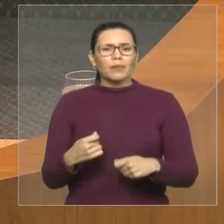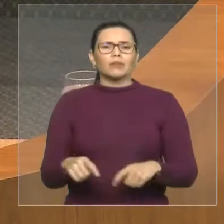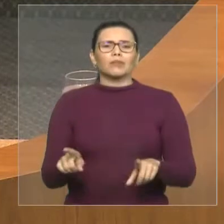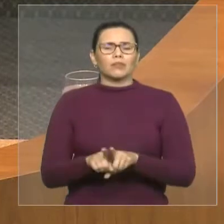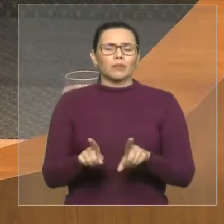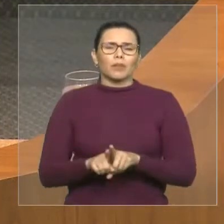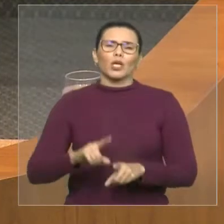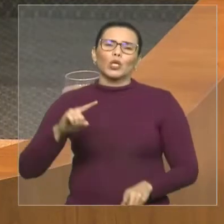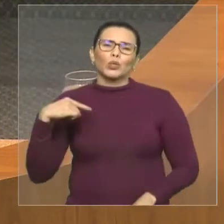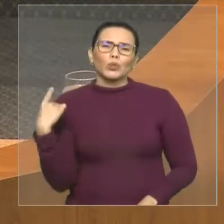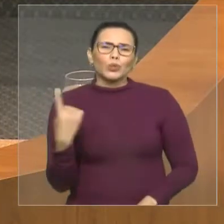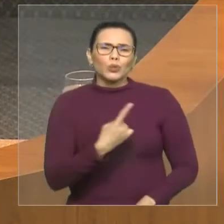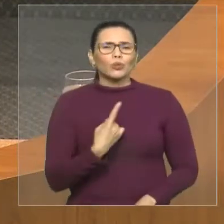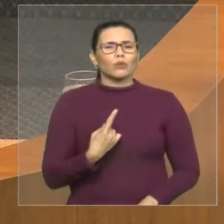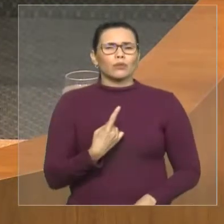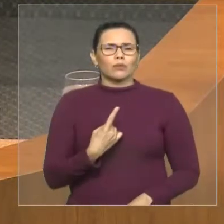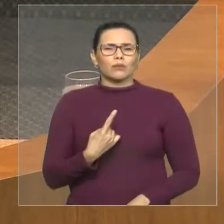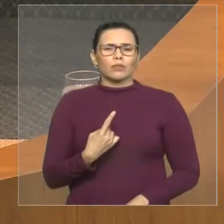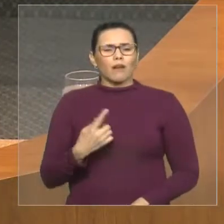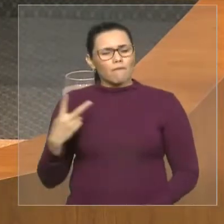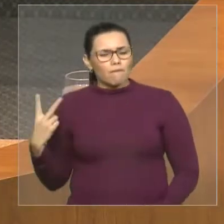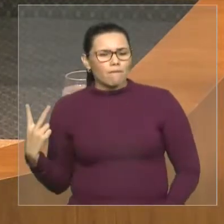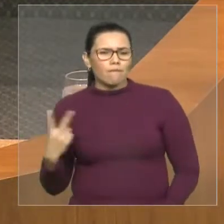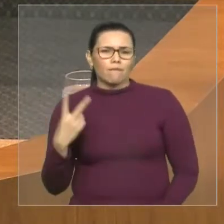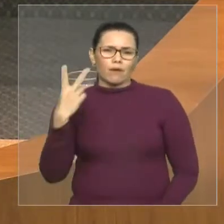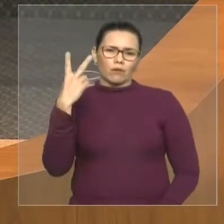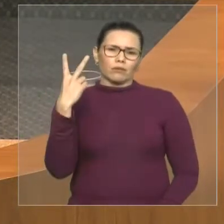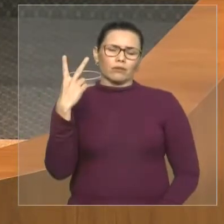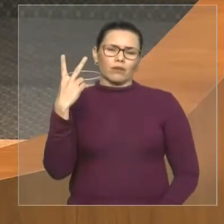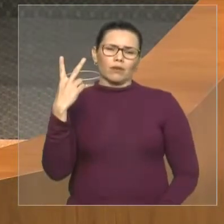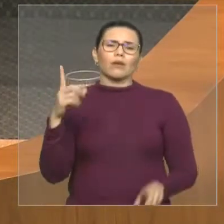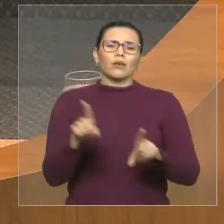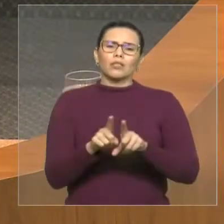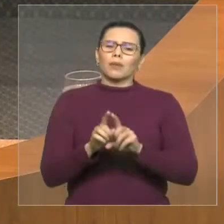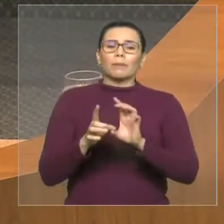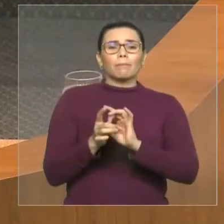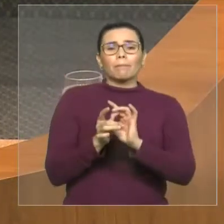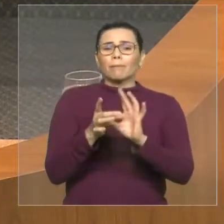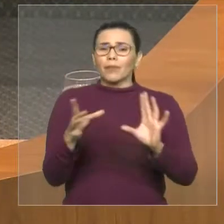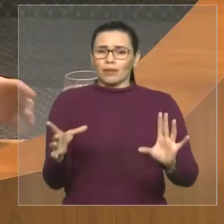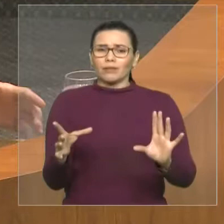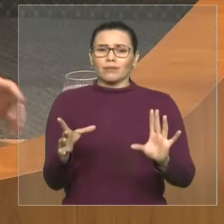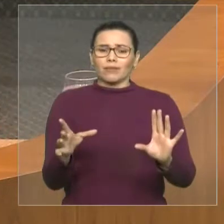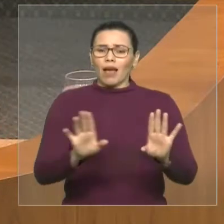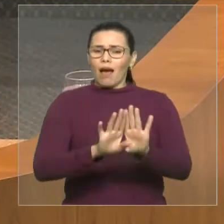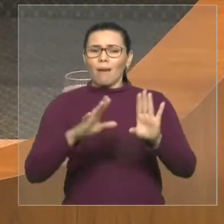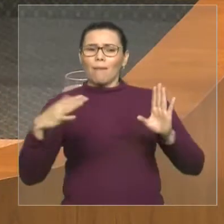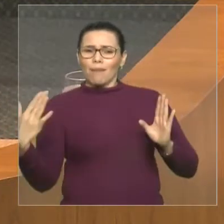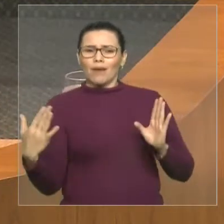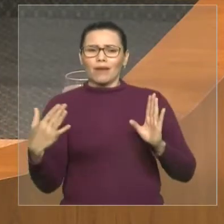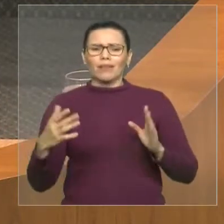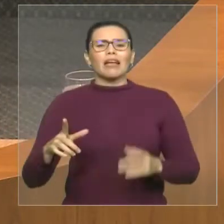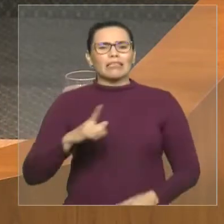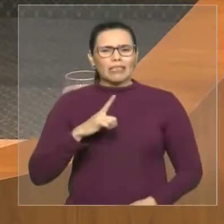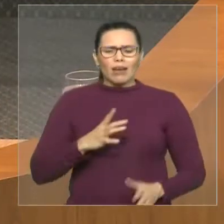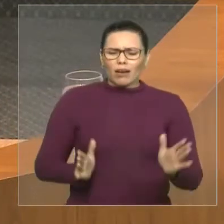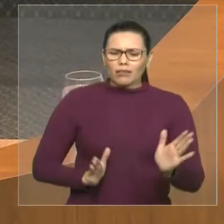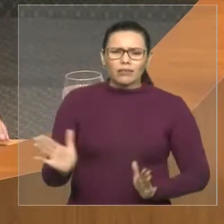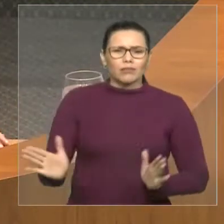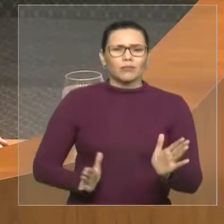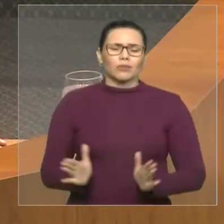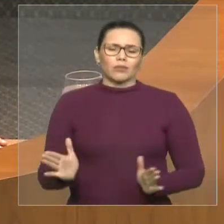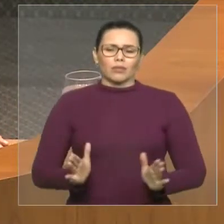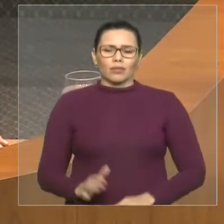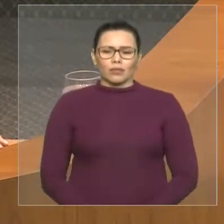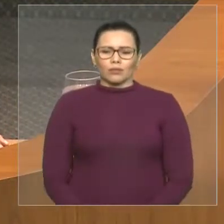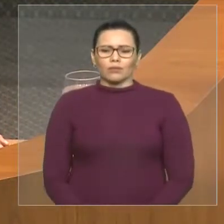reconhecido e precisam também ter a oportunidade de desenvolver as suas práticas esportivas. Na última semana, eu fui à Universidade Federal do